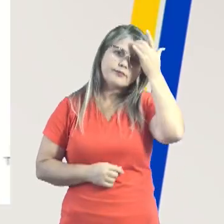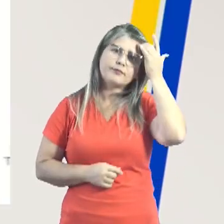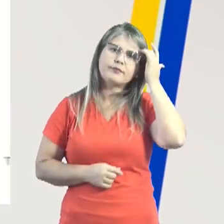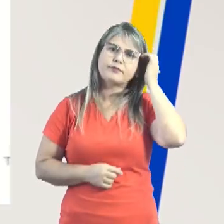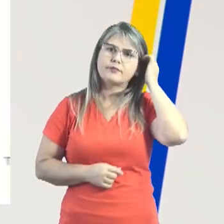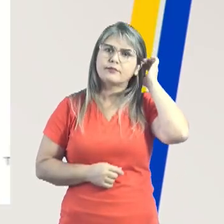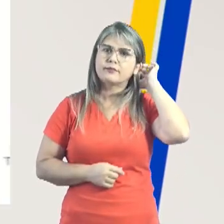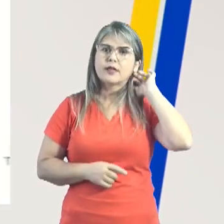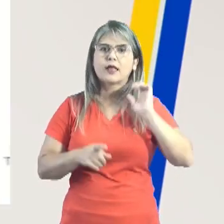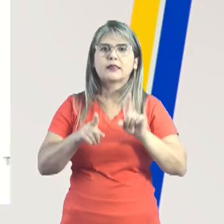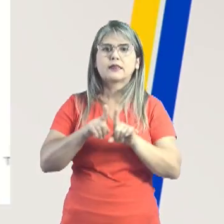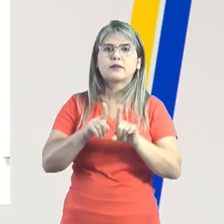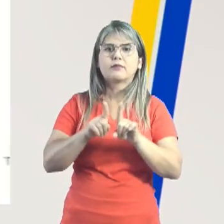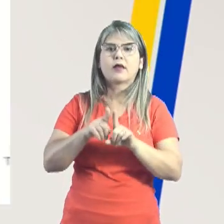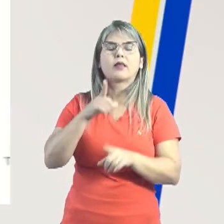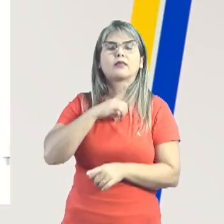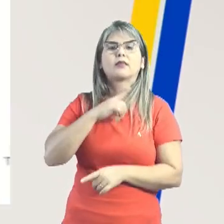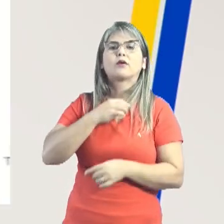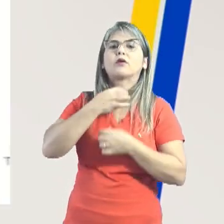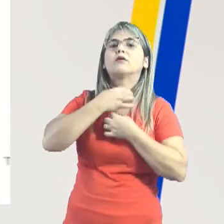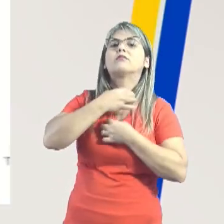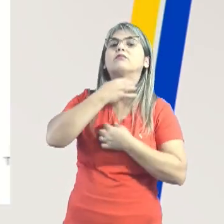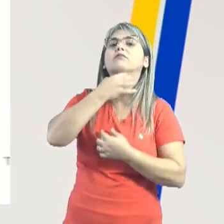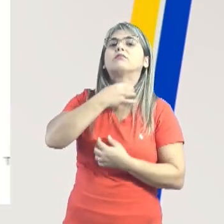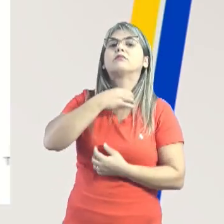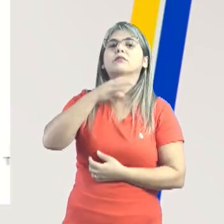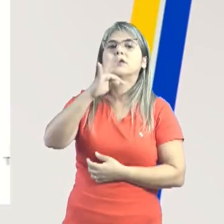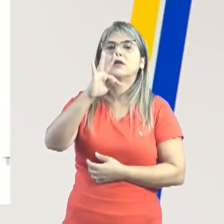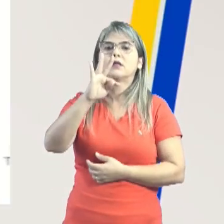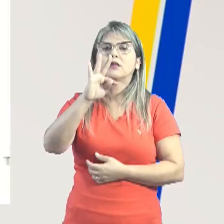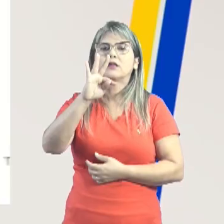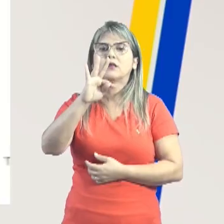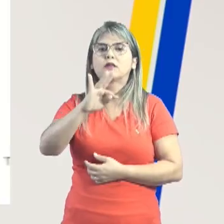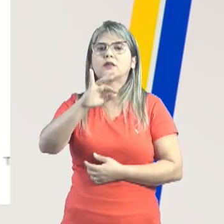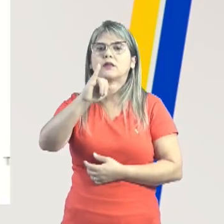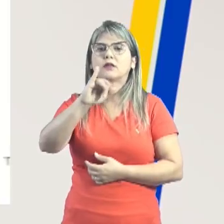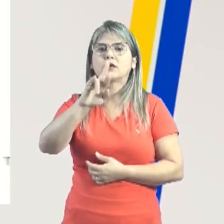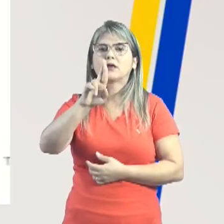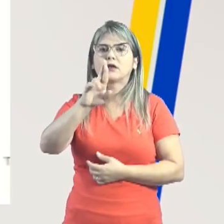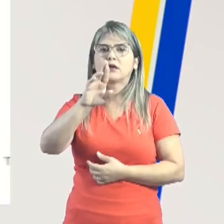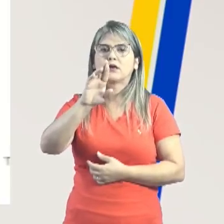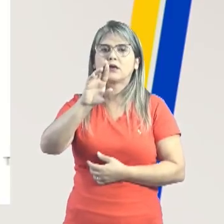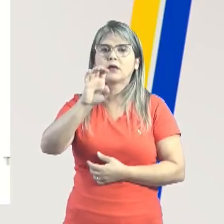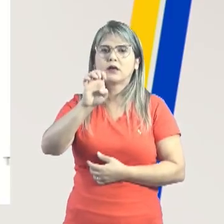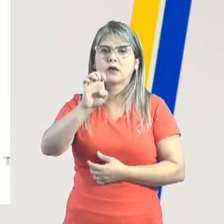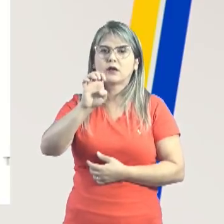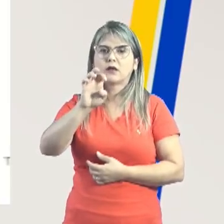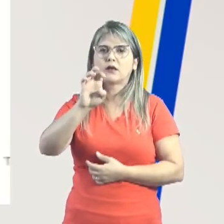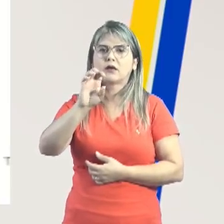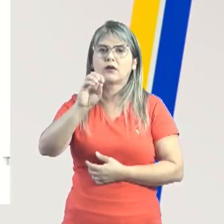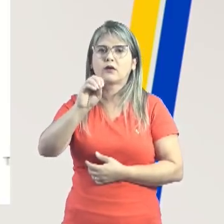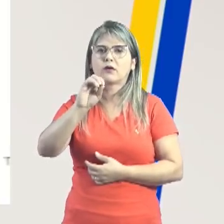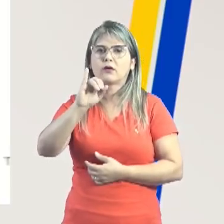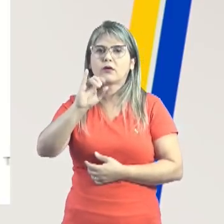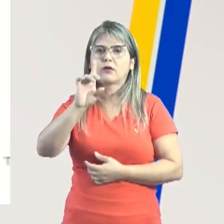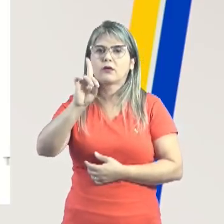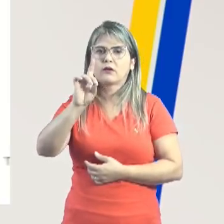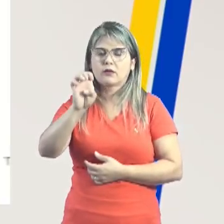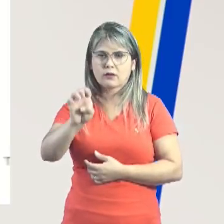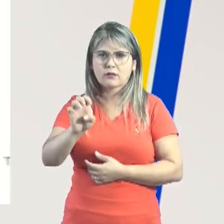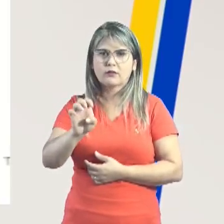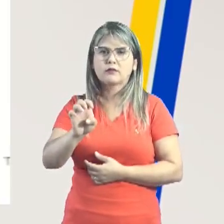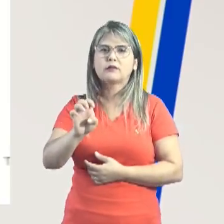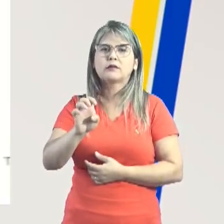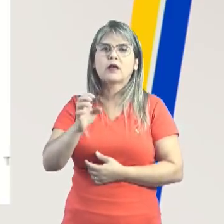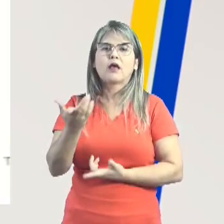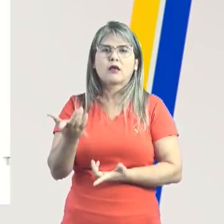bem importante, ela auxilia no metabolismo do nosso corpo. A hipófise é a chamada glândula mestra, porque é responsável em